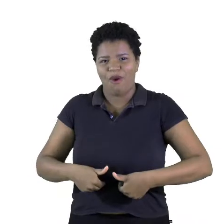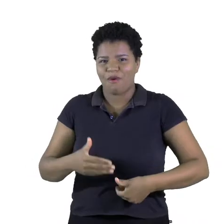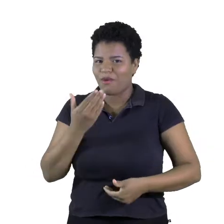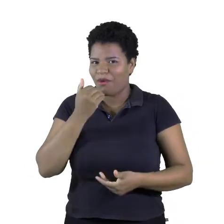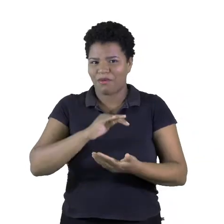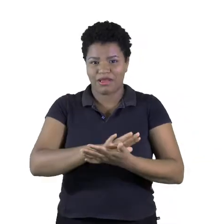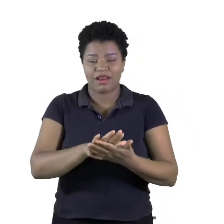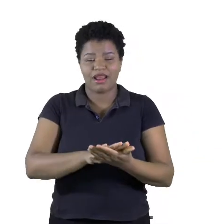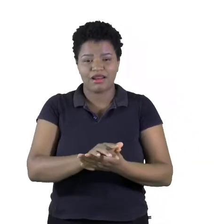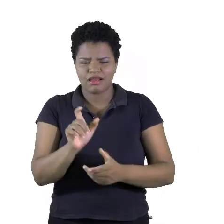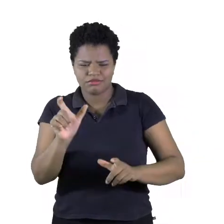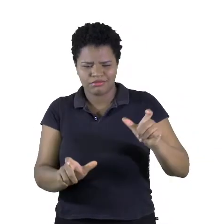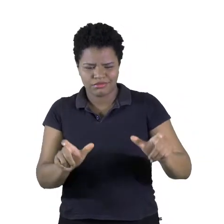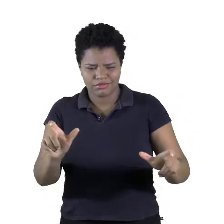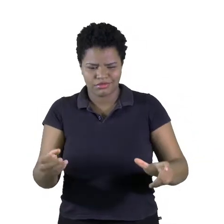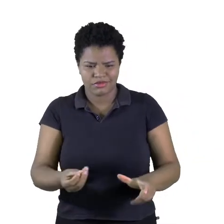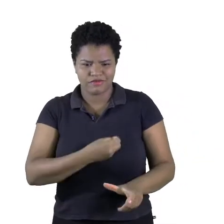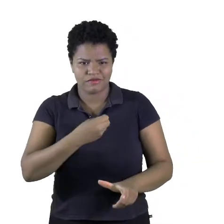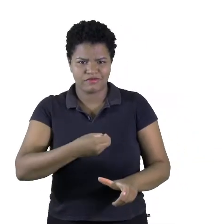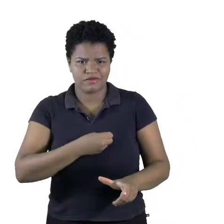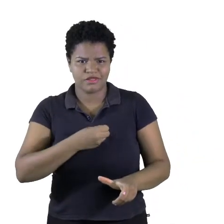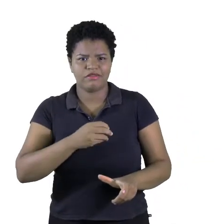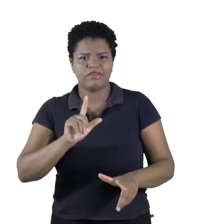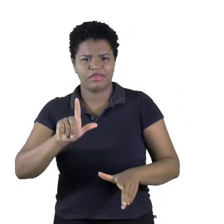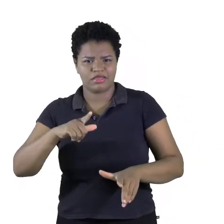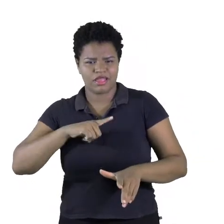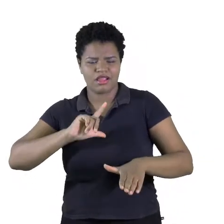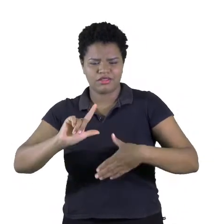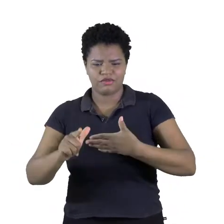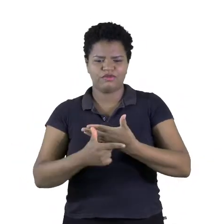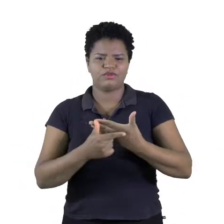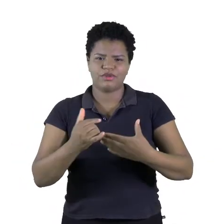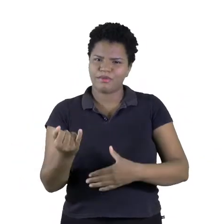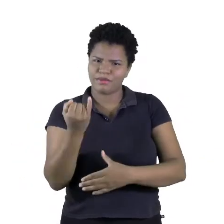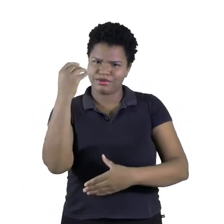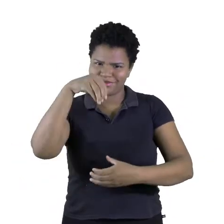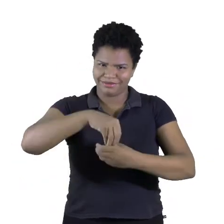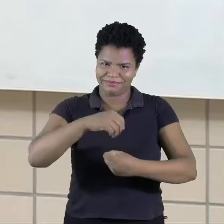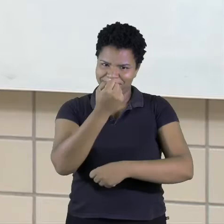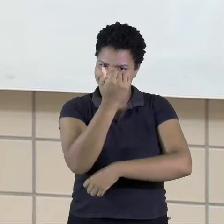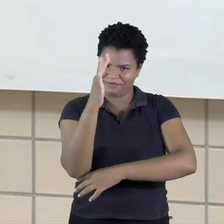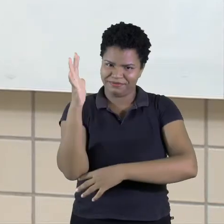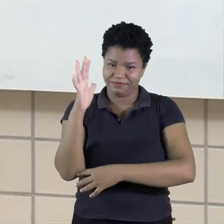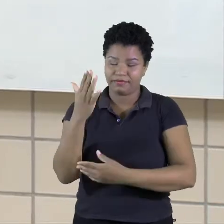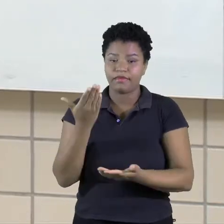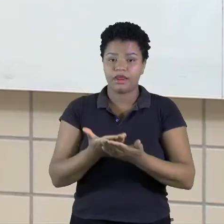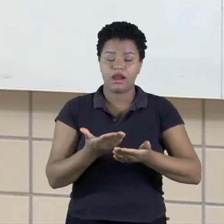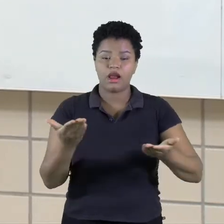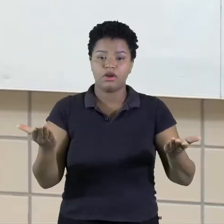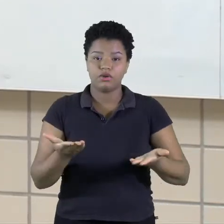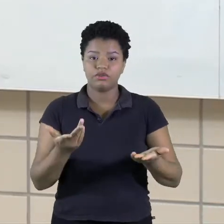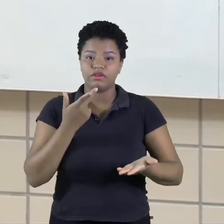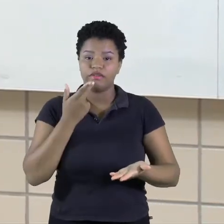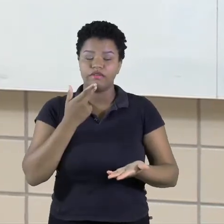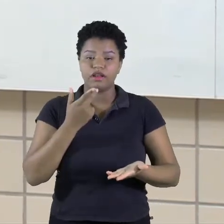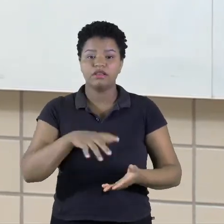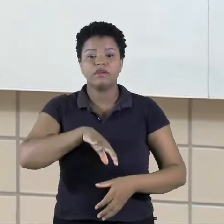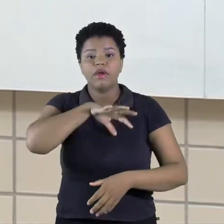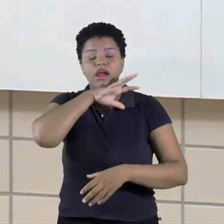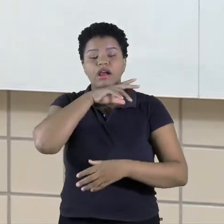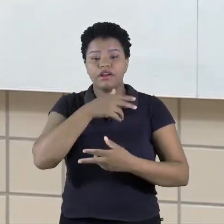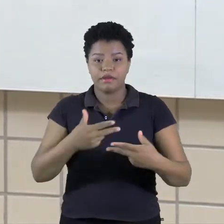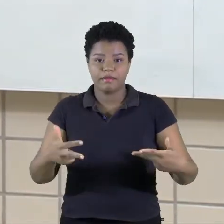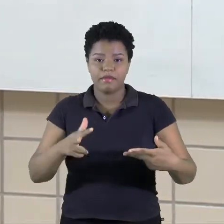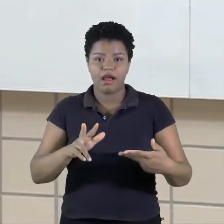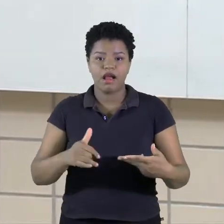papel importante ali na natureza. Mais para frente na aula hoje a gente vai falar sobre animais em extinção,